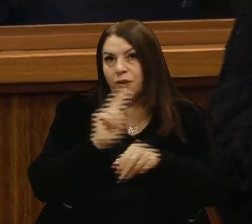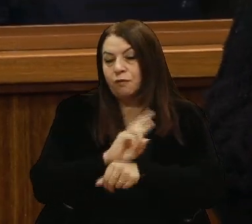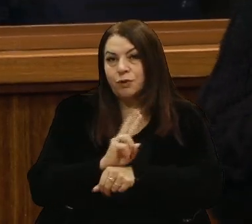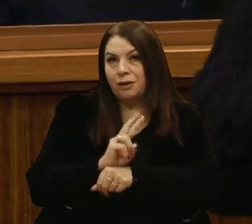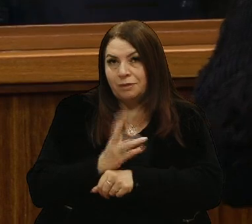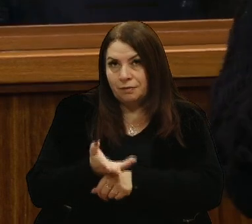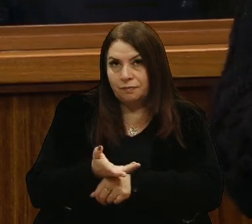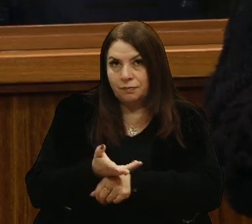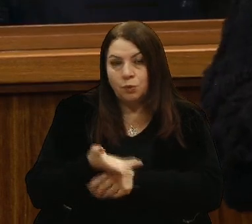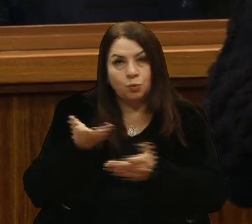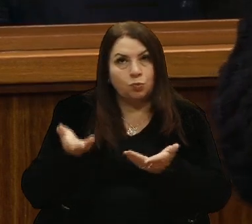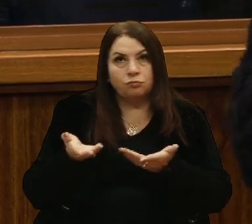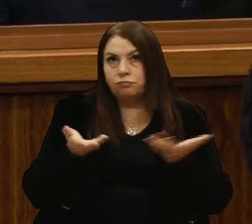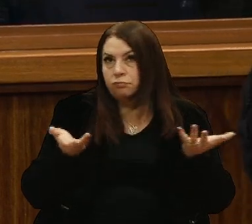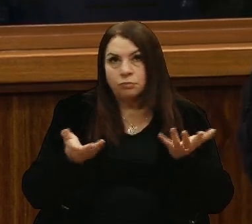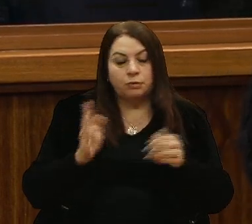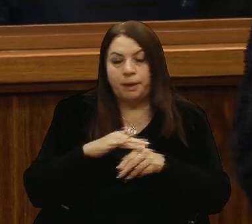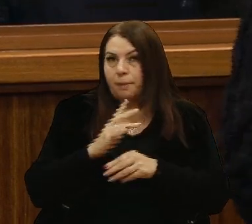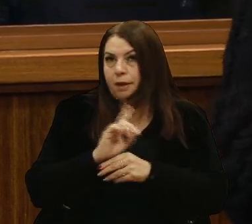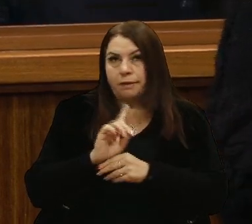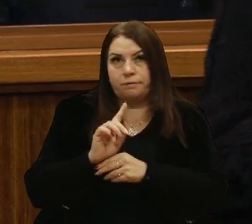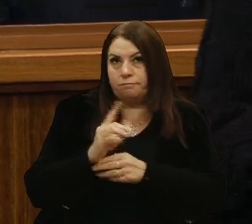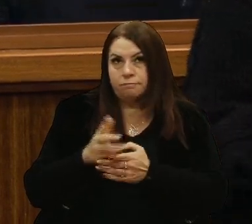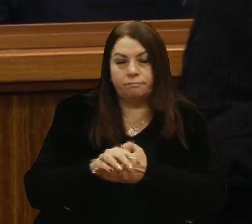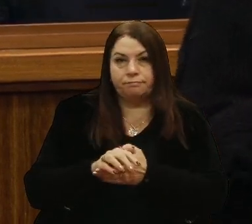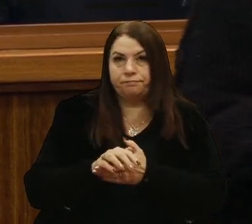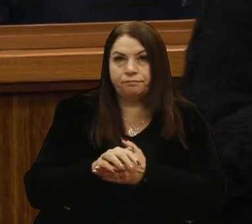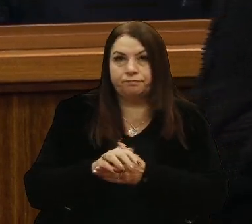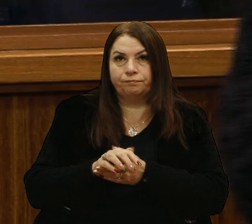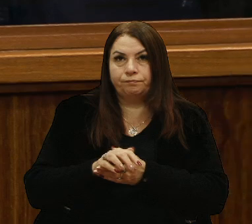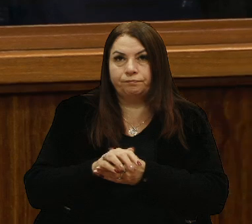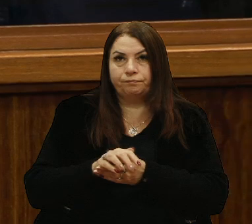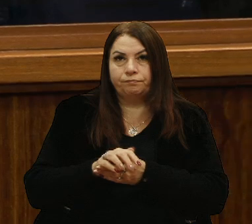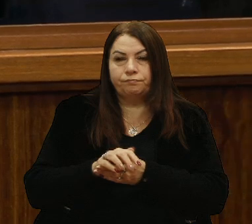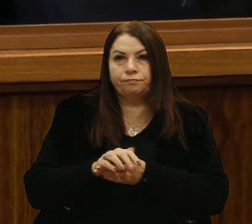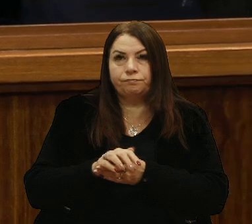fiscalizar. Hoje não tem mais